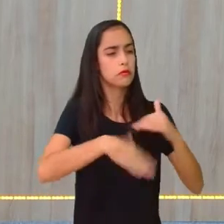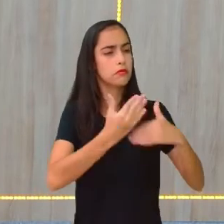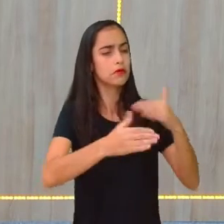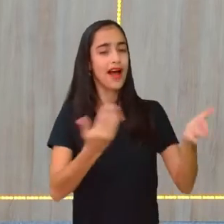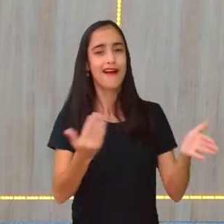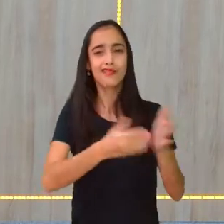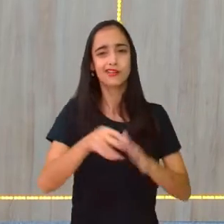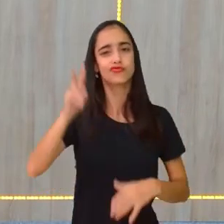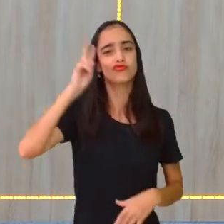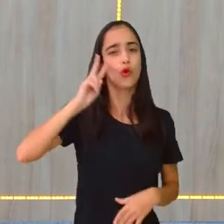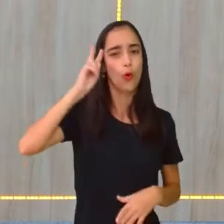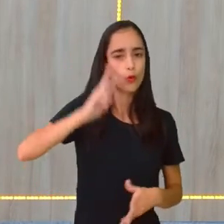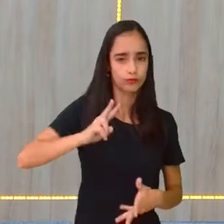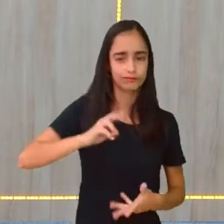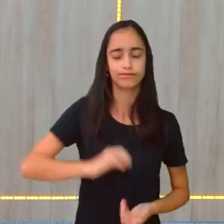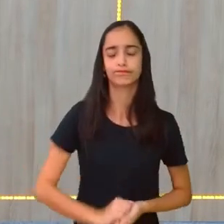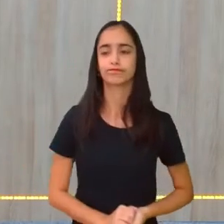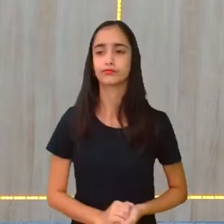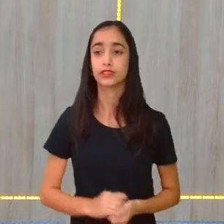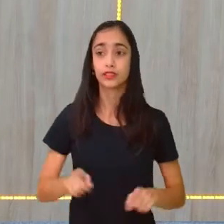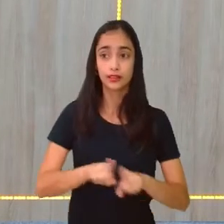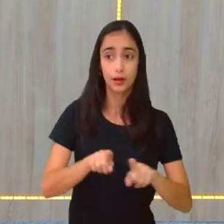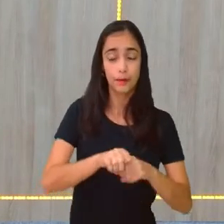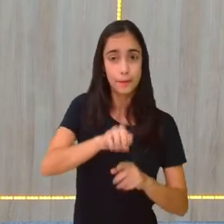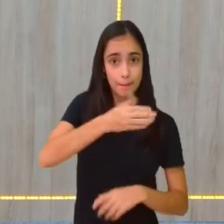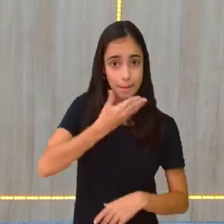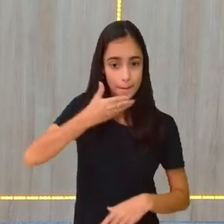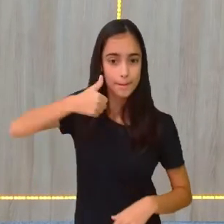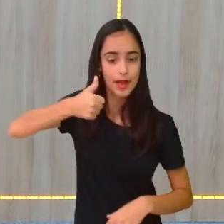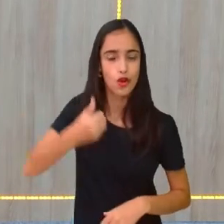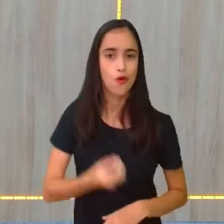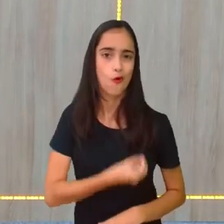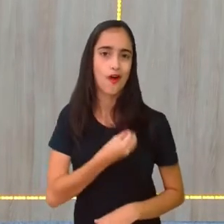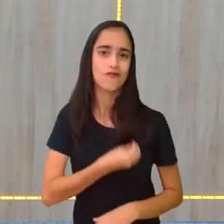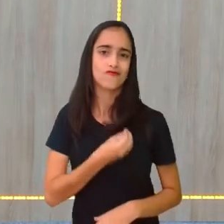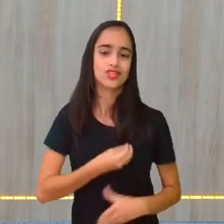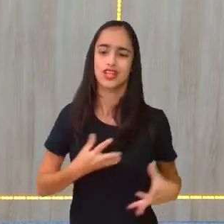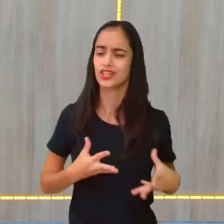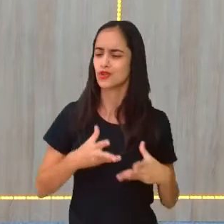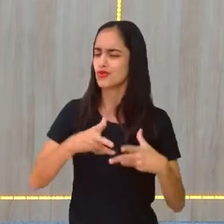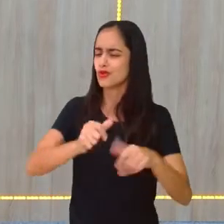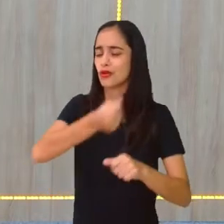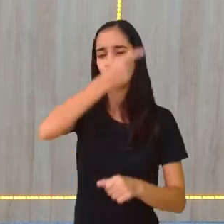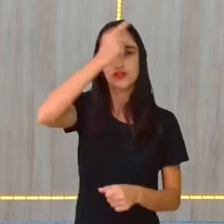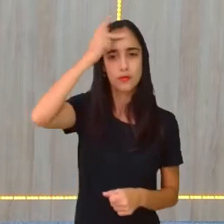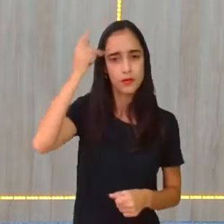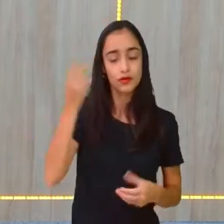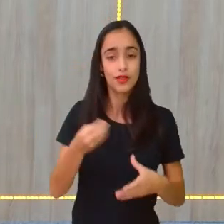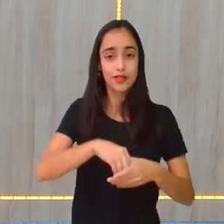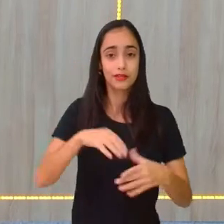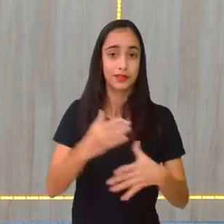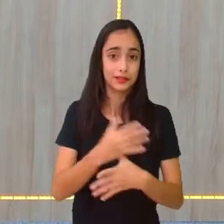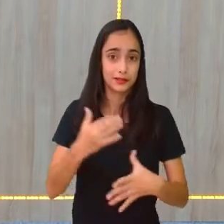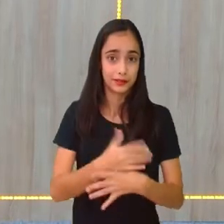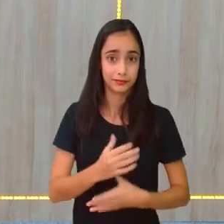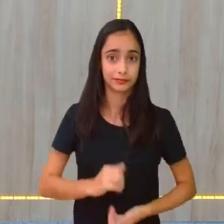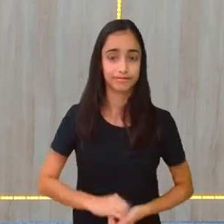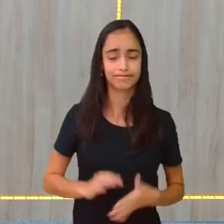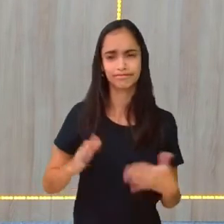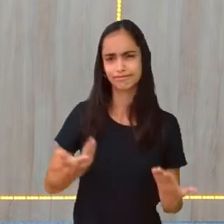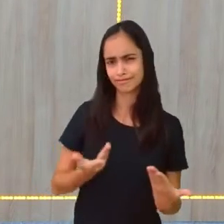melhorando a qualidade de vida dos cidadãos, né? Aí vejam, a Péricles ele tinha uma concepção